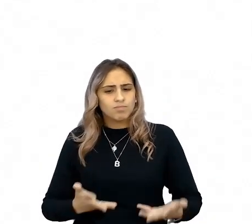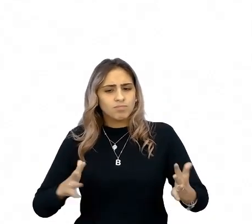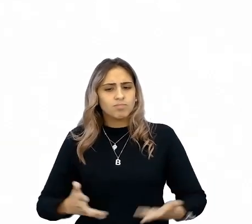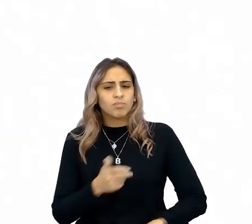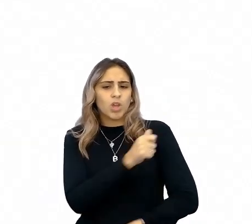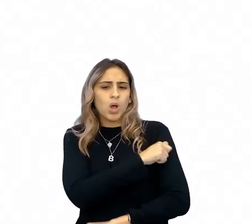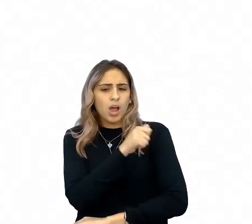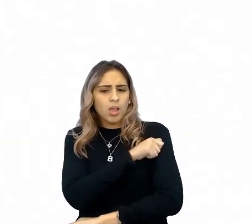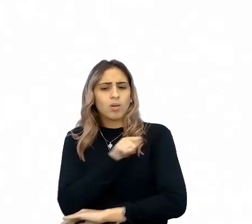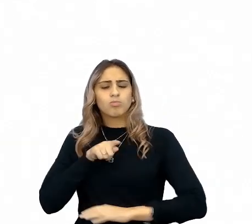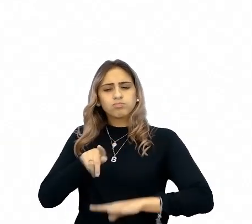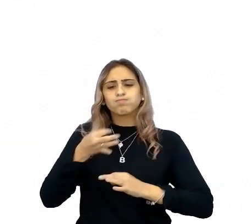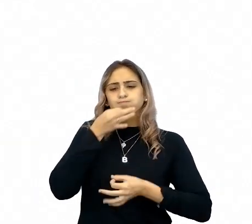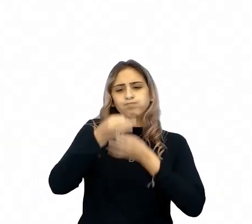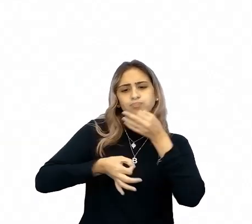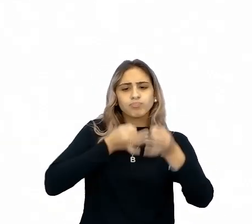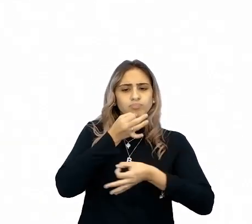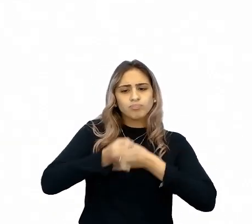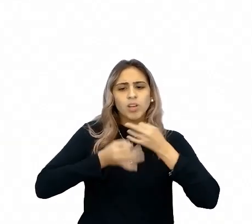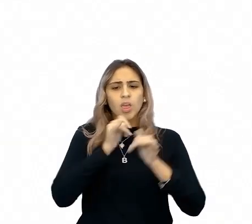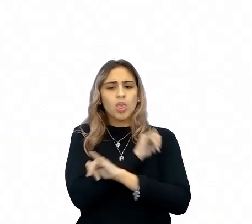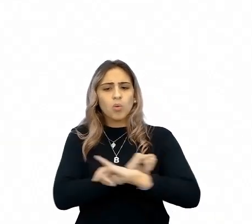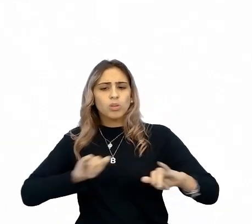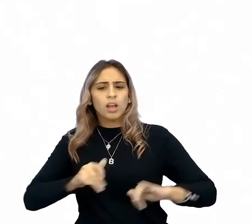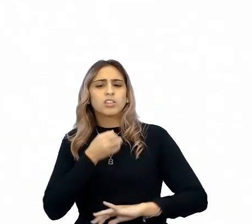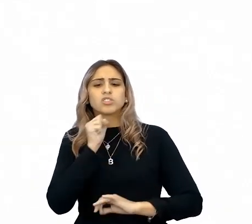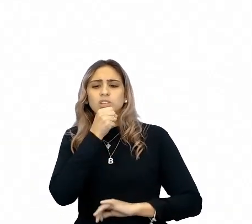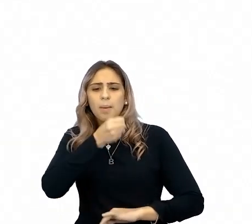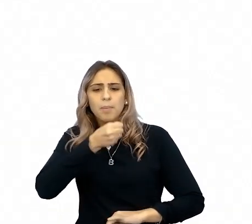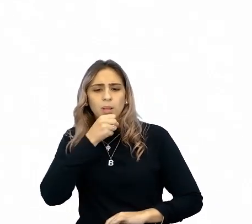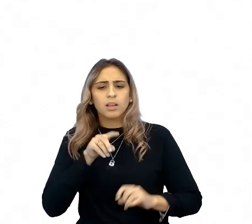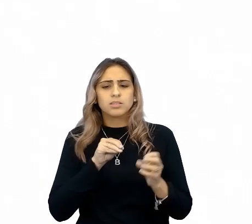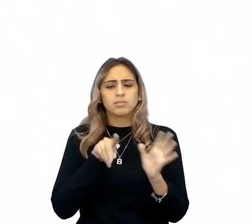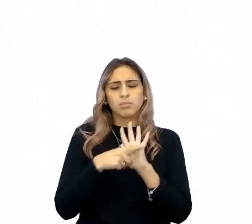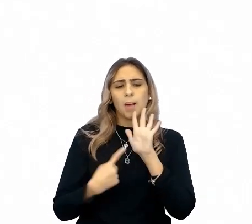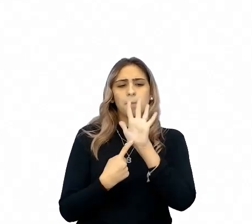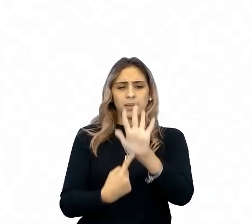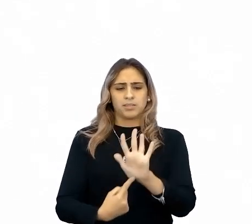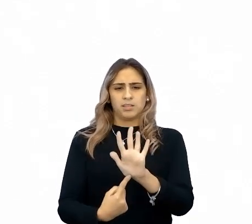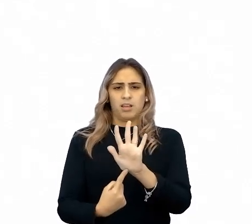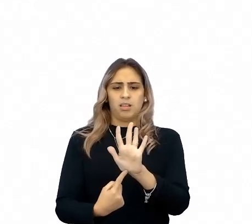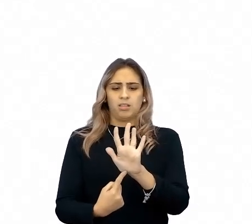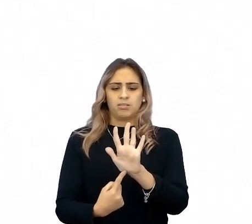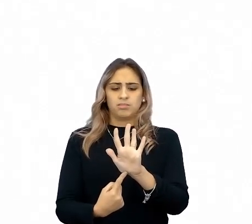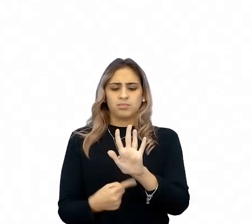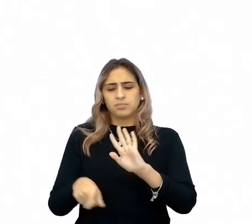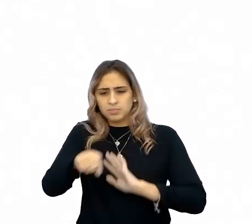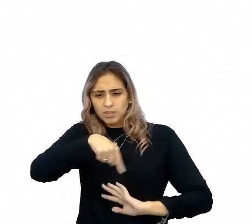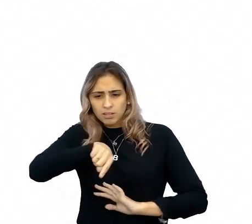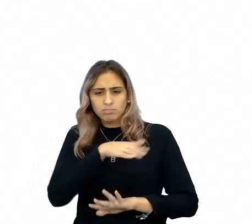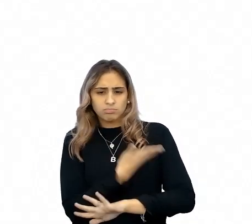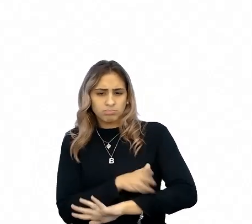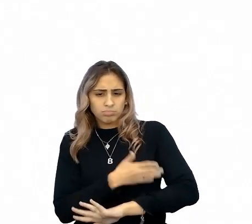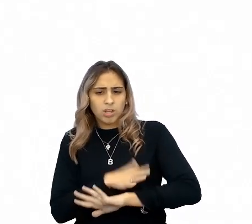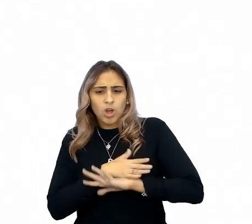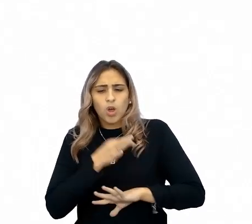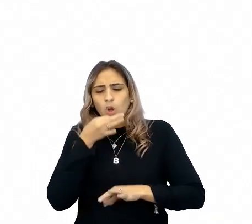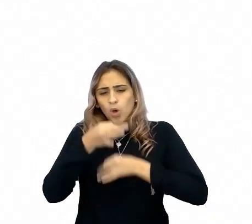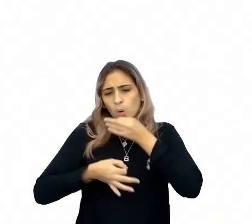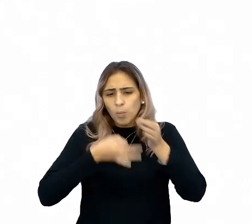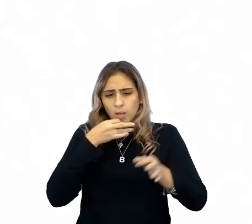os estudantes a comentarem as notícias ou reportagens apresentadas. Esse exercício de